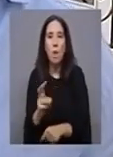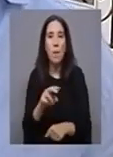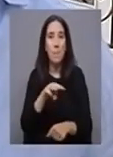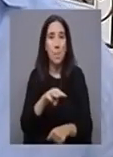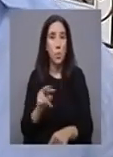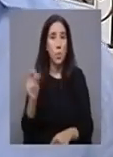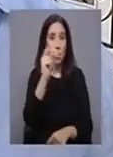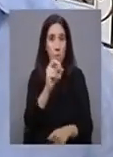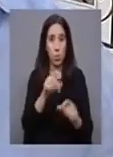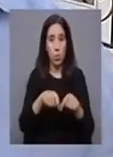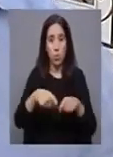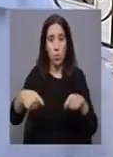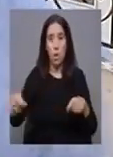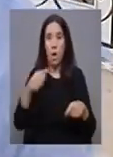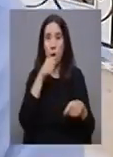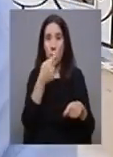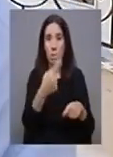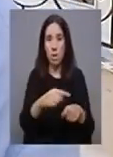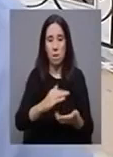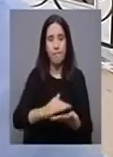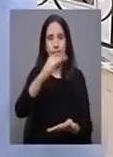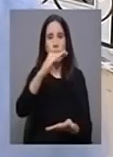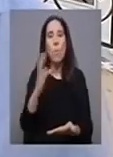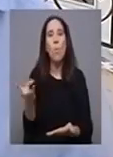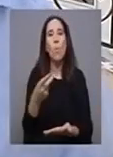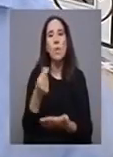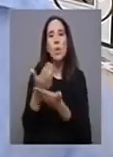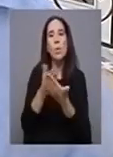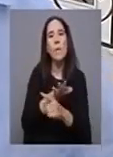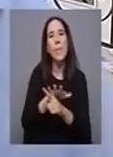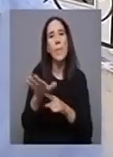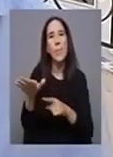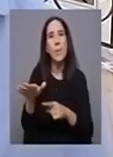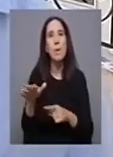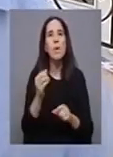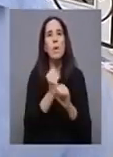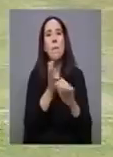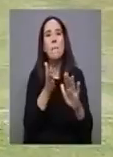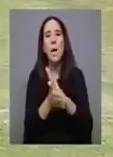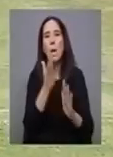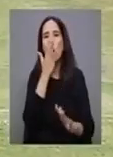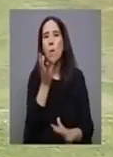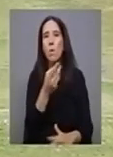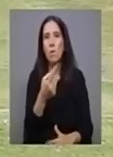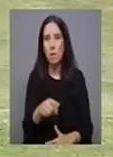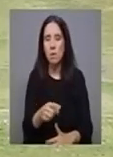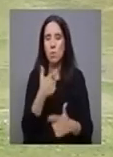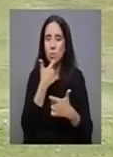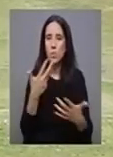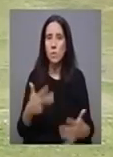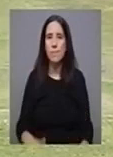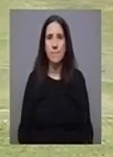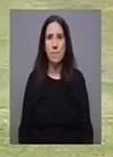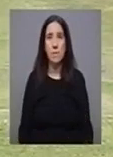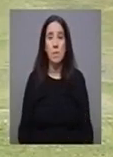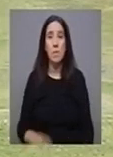cúbico que usa de água, quanto é que produz na economia e que empregabilidade gera, tudo isso. Também o